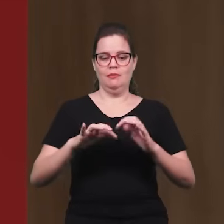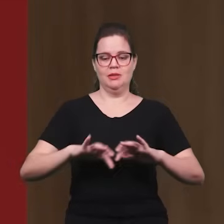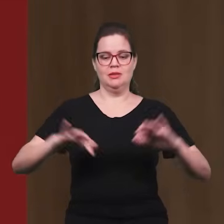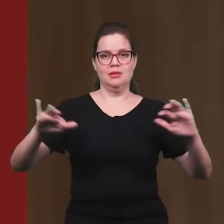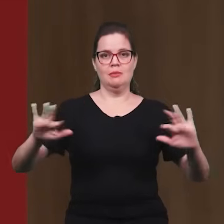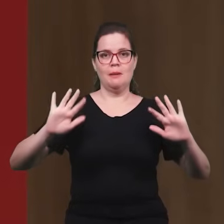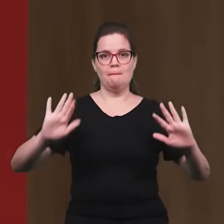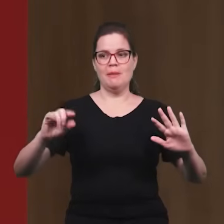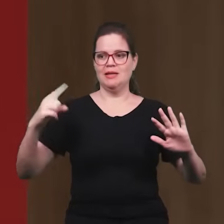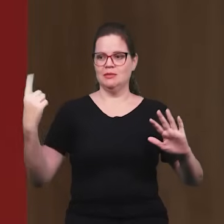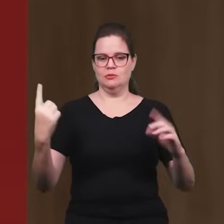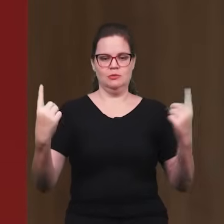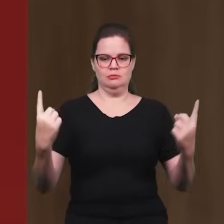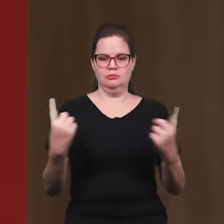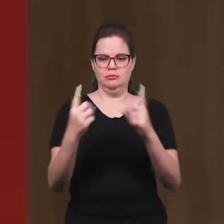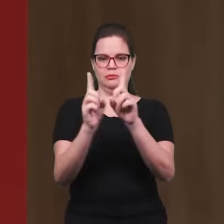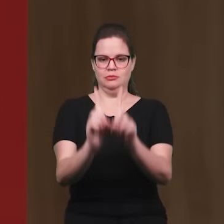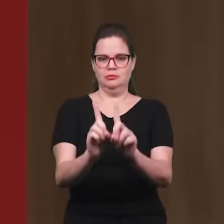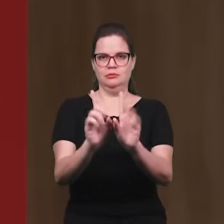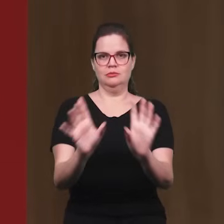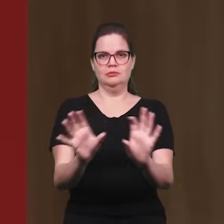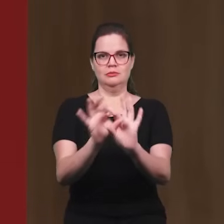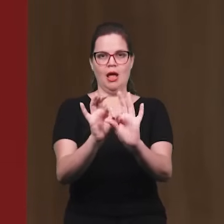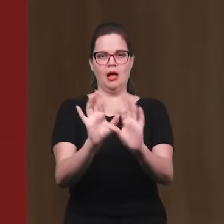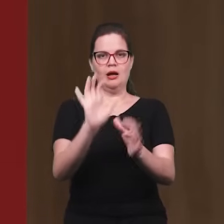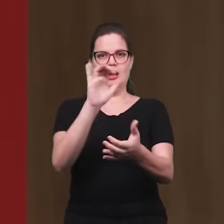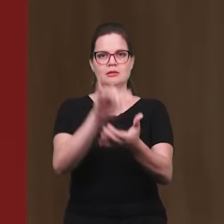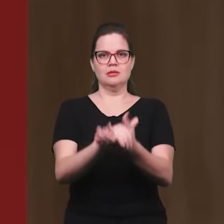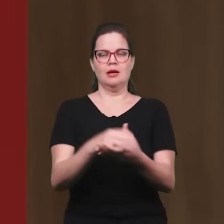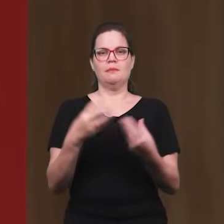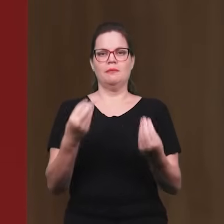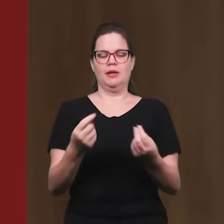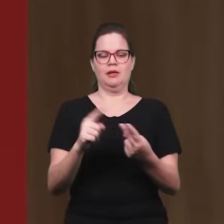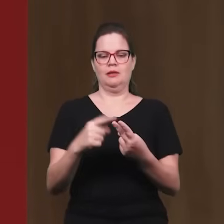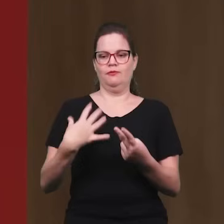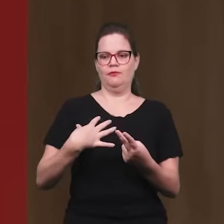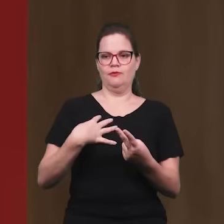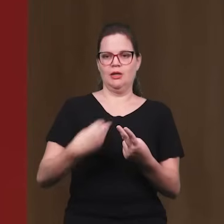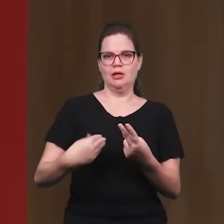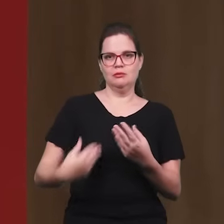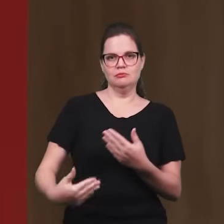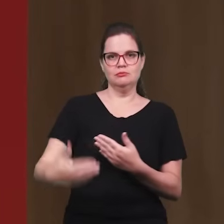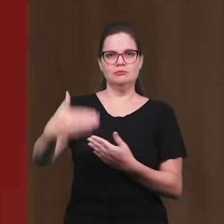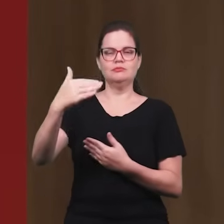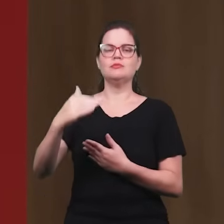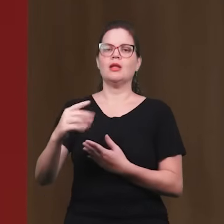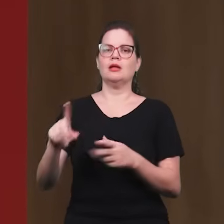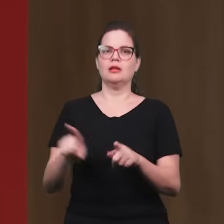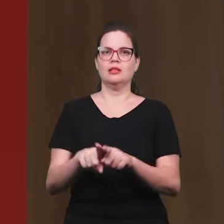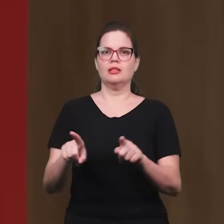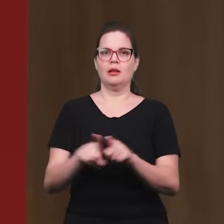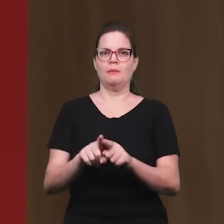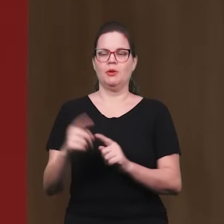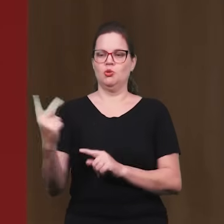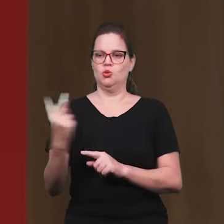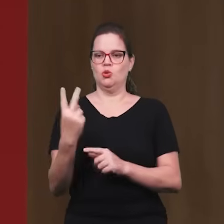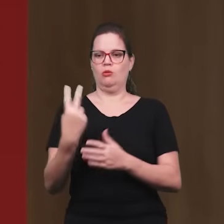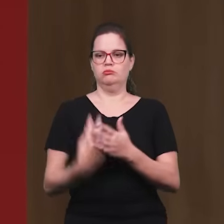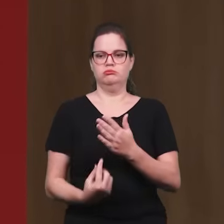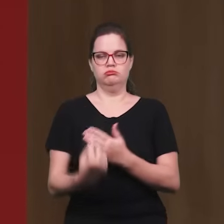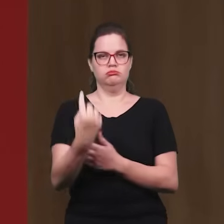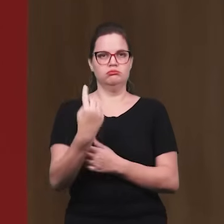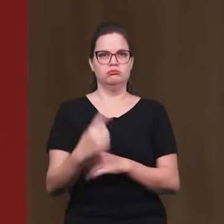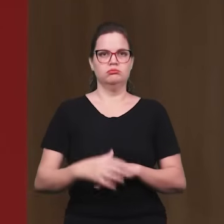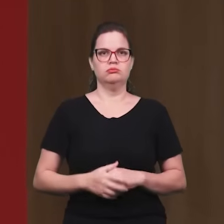duas pessoas para que ali possam ter filhos, possam se ali constituírem um o outro, como